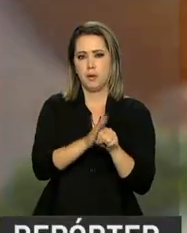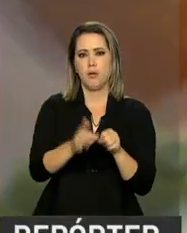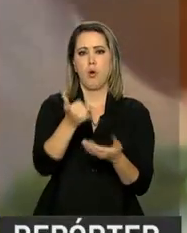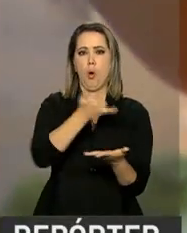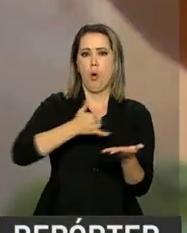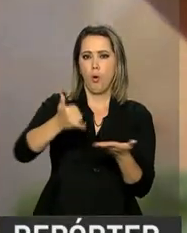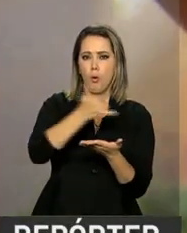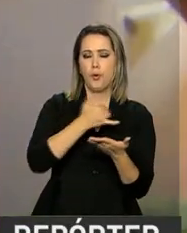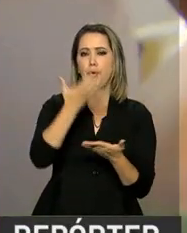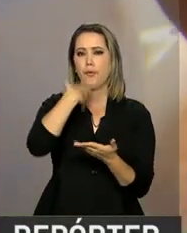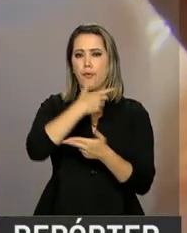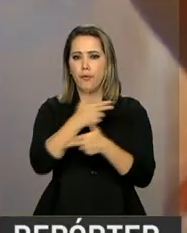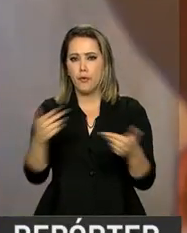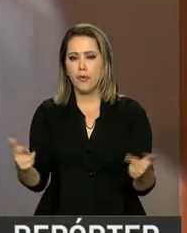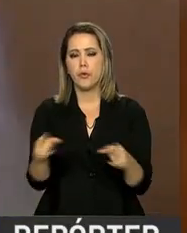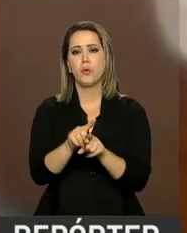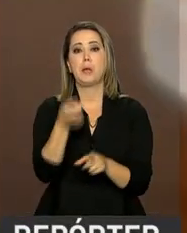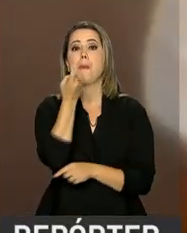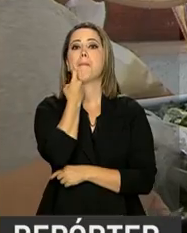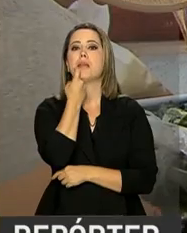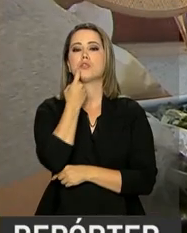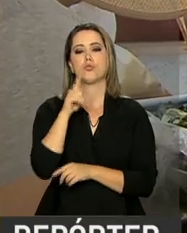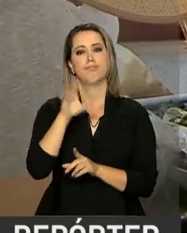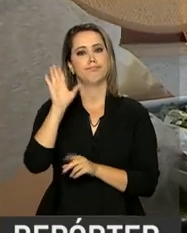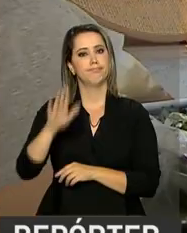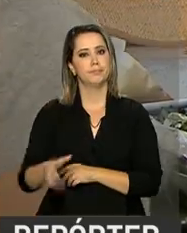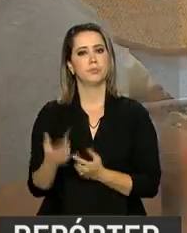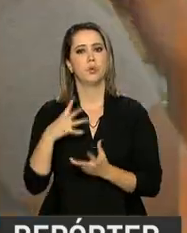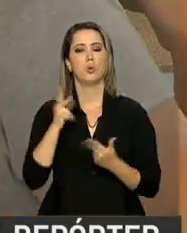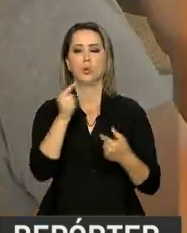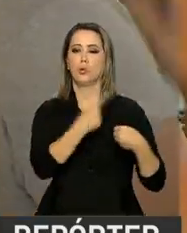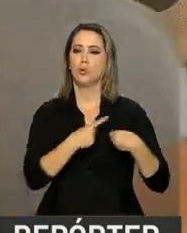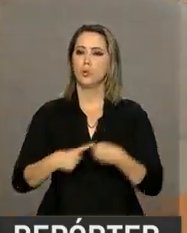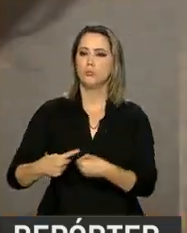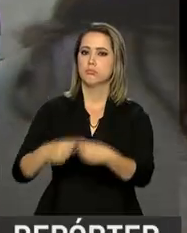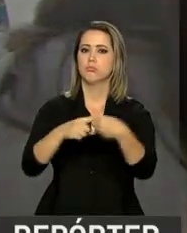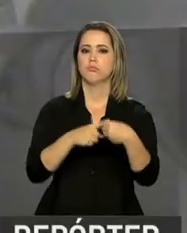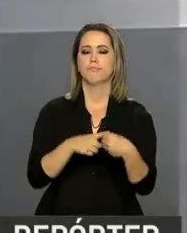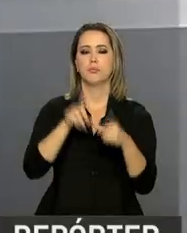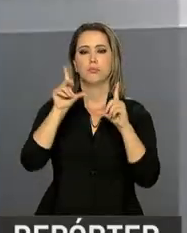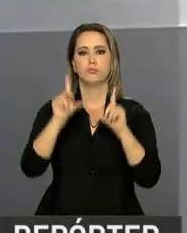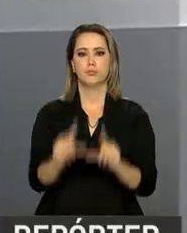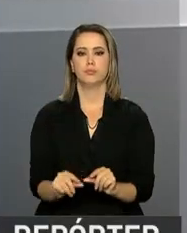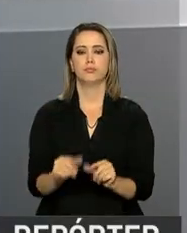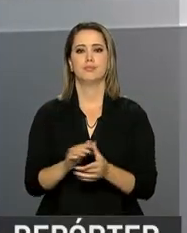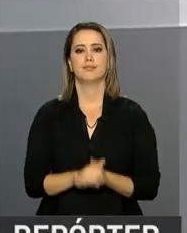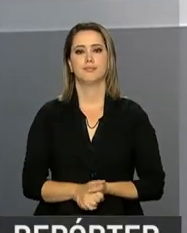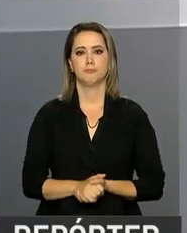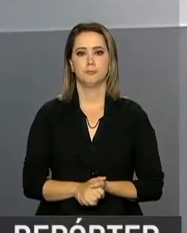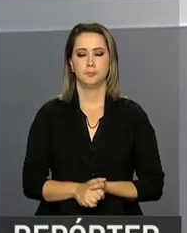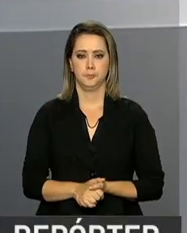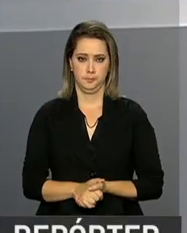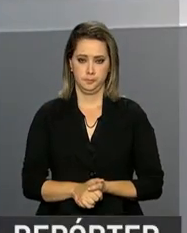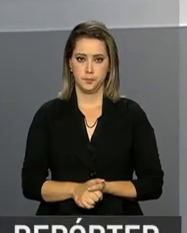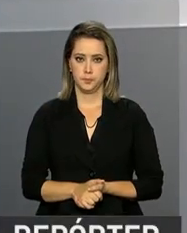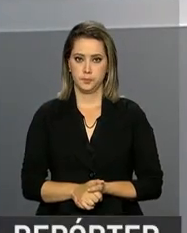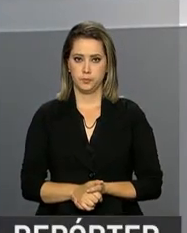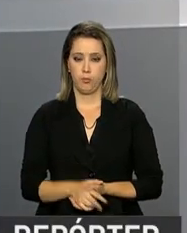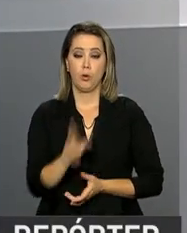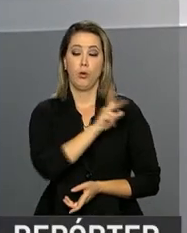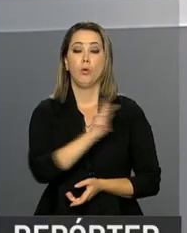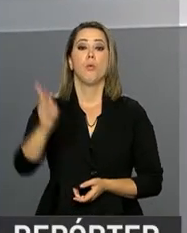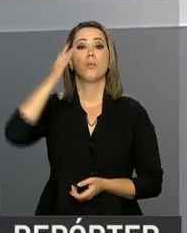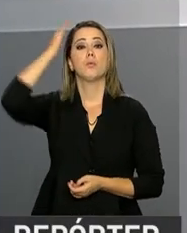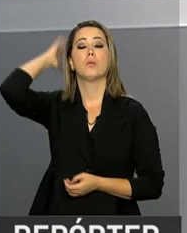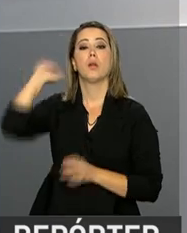Todas as regiões pesquisadas pelo IBGE registraram queda nos preços em junho. E o presidente Michel Temer encerrou